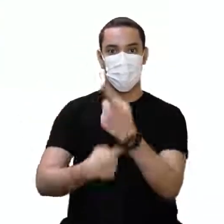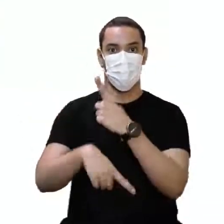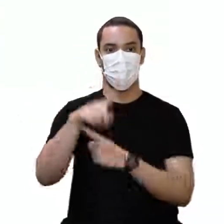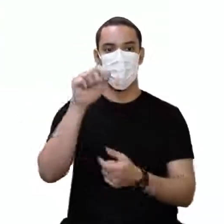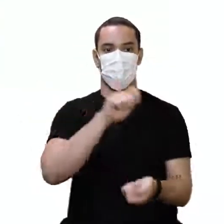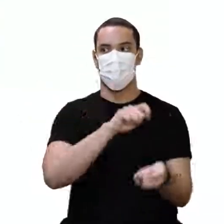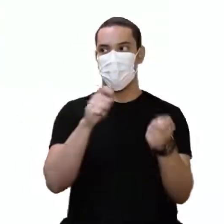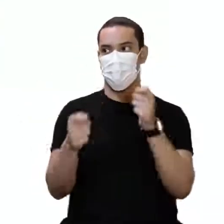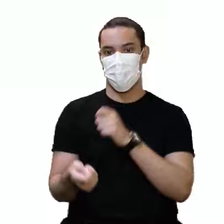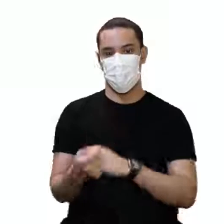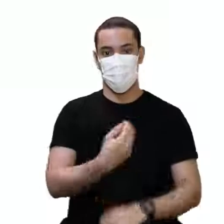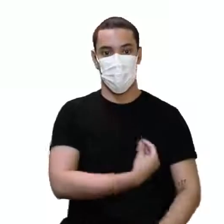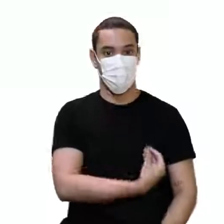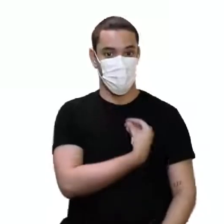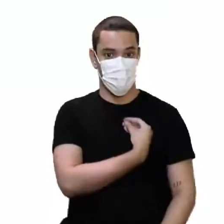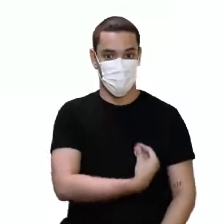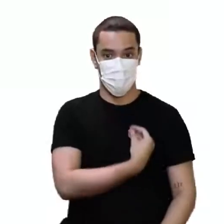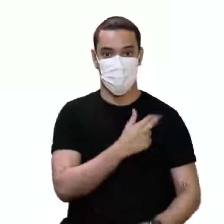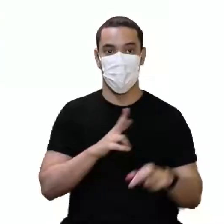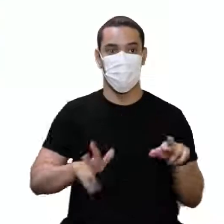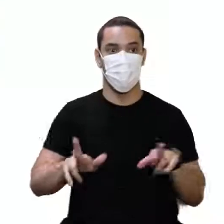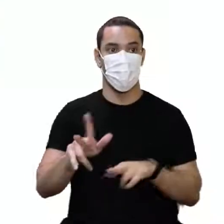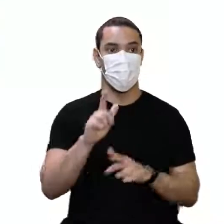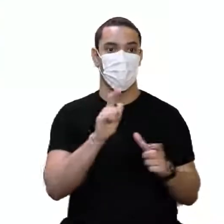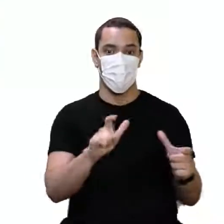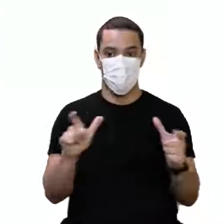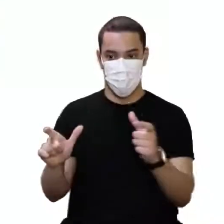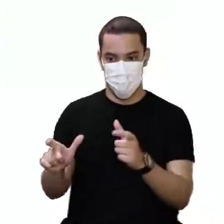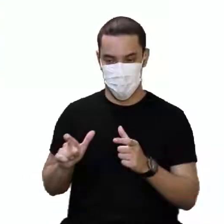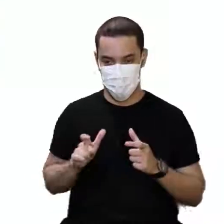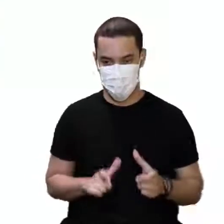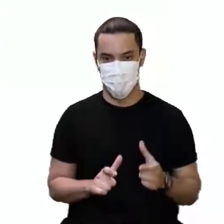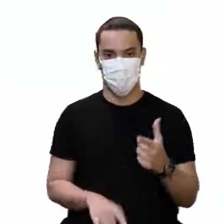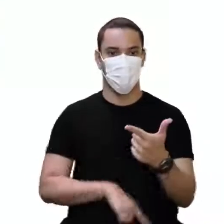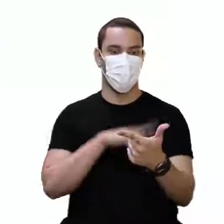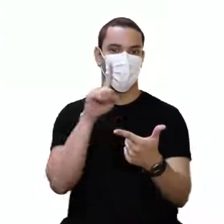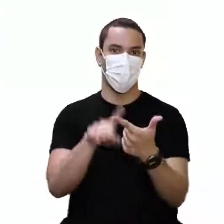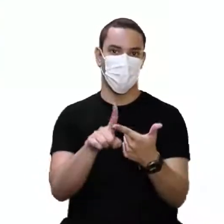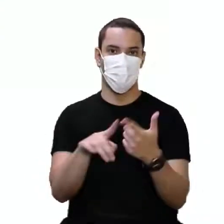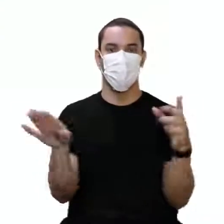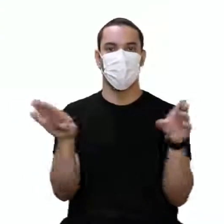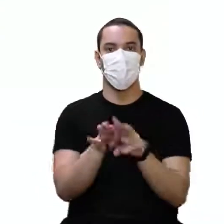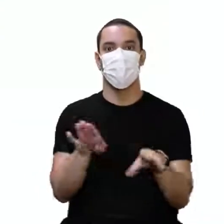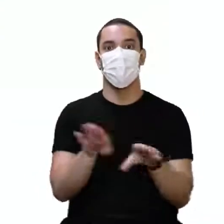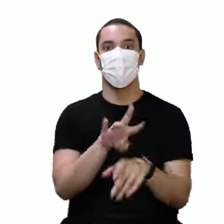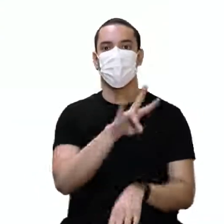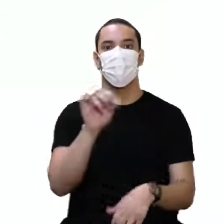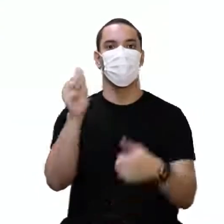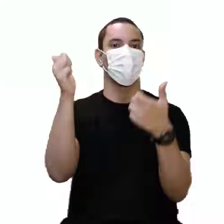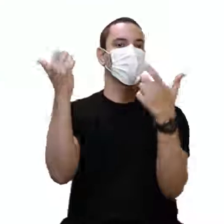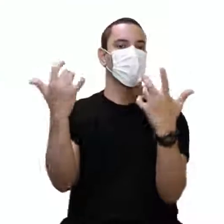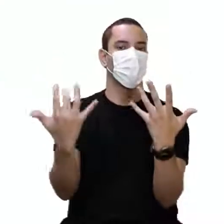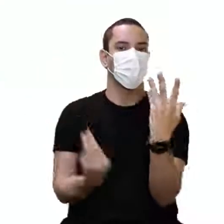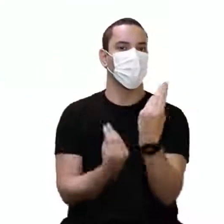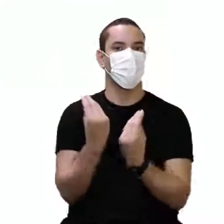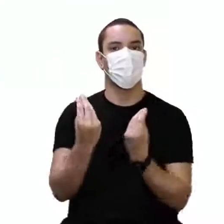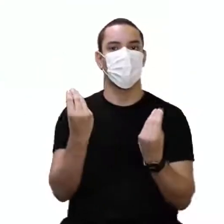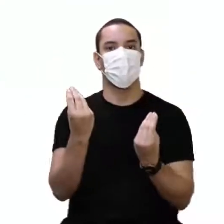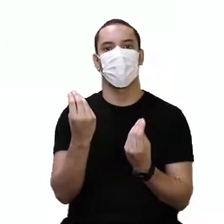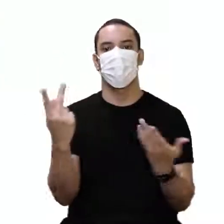envolvidos na adaptação dos seres vivos nos diferentes ambientes. E além disso, nós vamos diferenciar os mecanismos